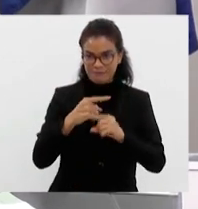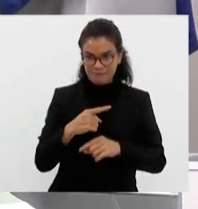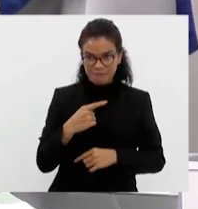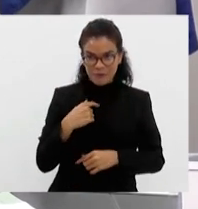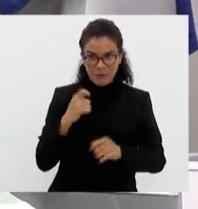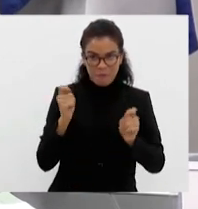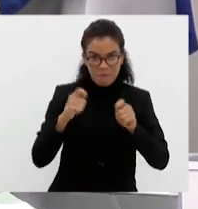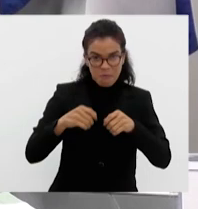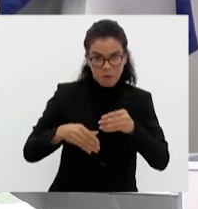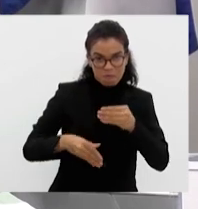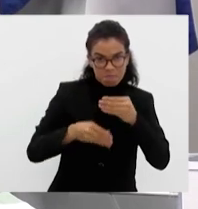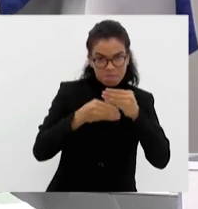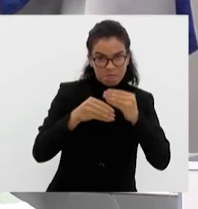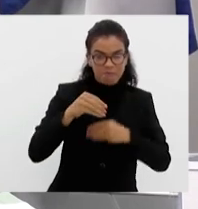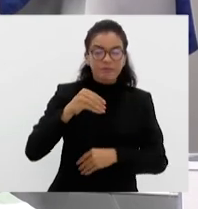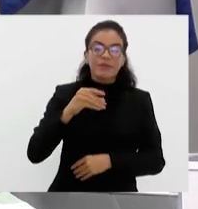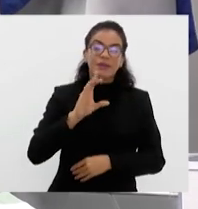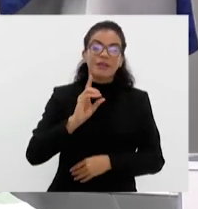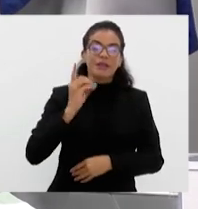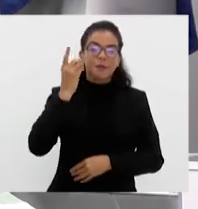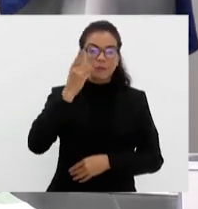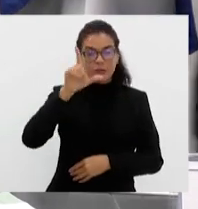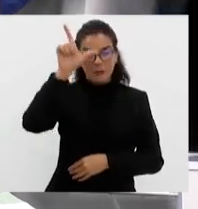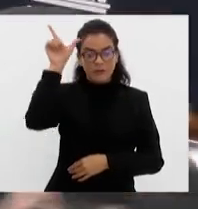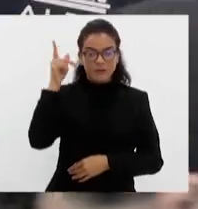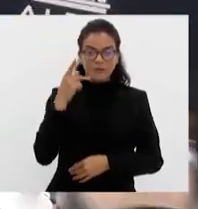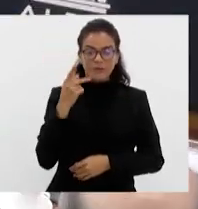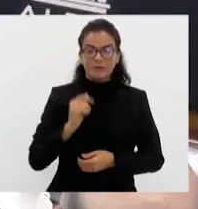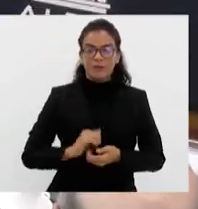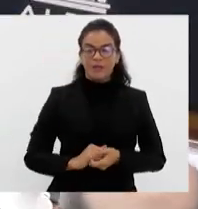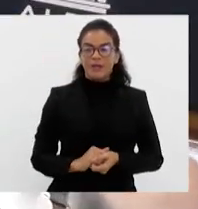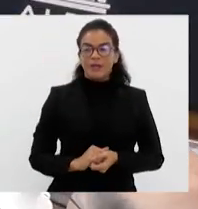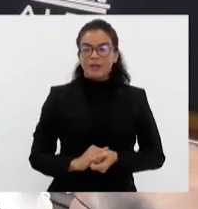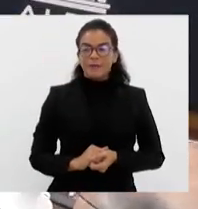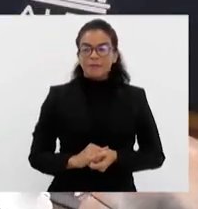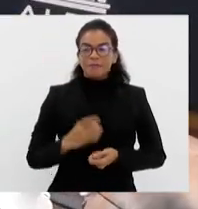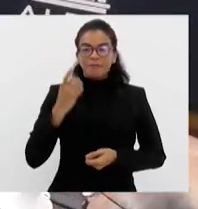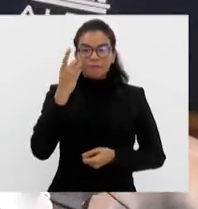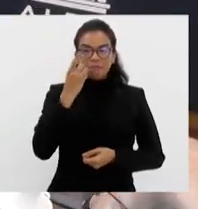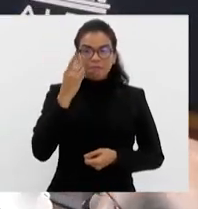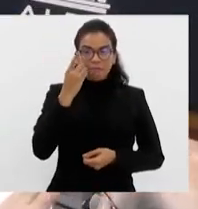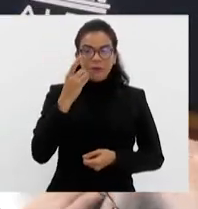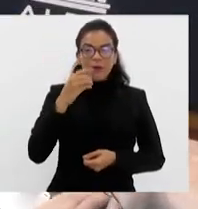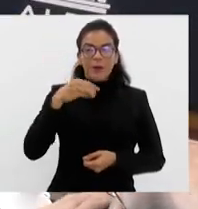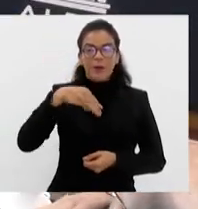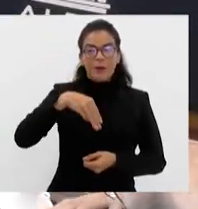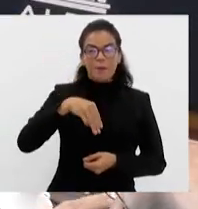permite? Deputado Luiz Paulo, e passo para a Vossa Excelência. Deputado Carlos Mink